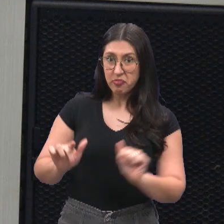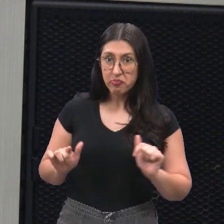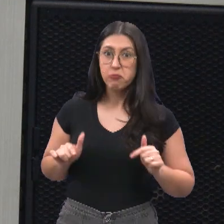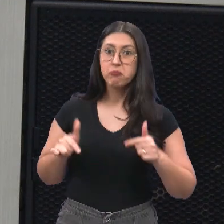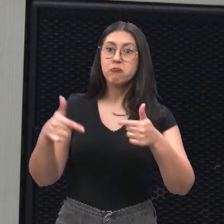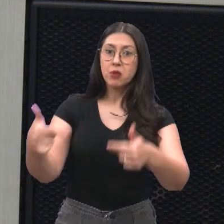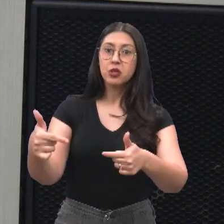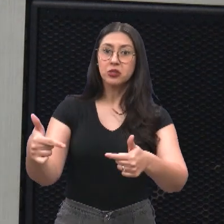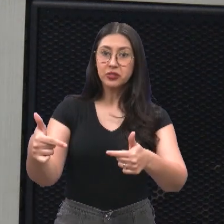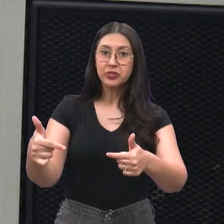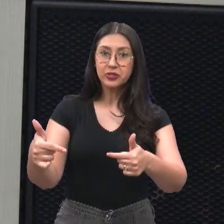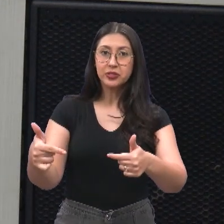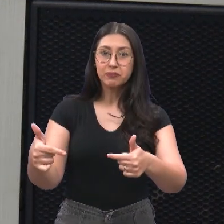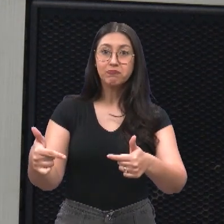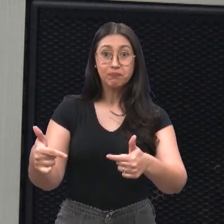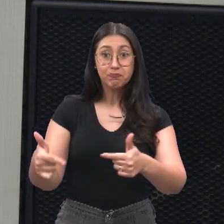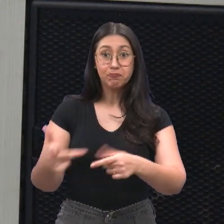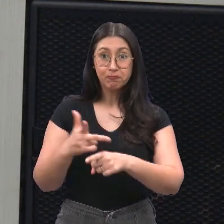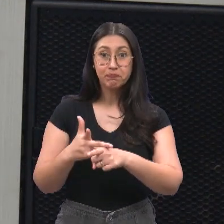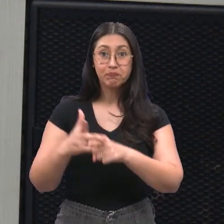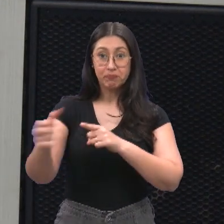vocês, vocês venceram